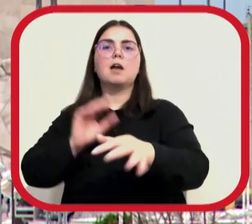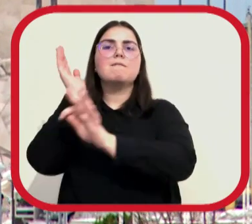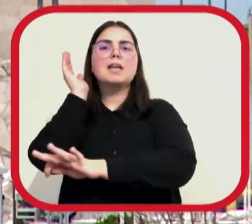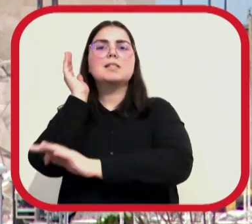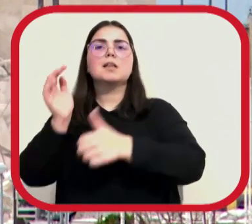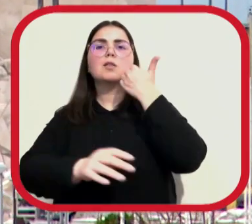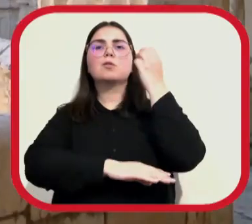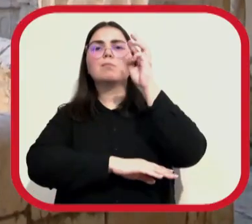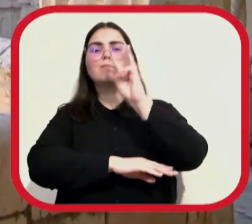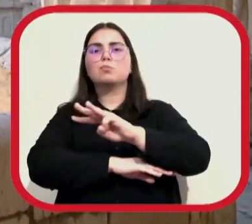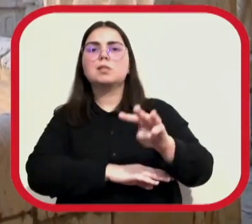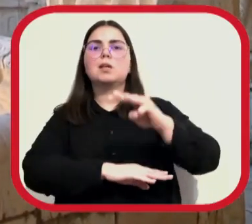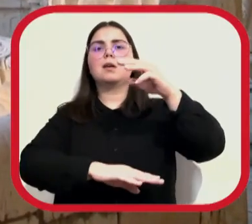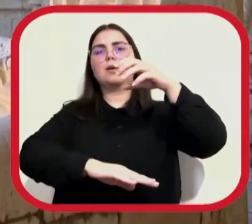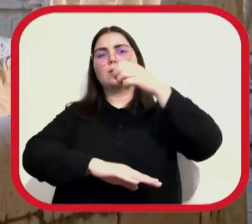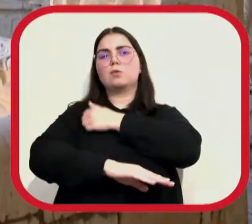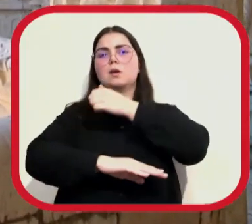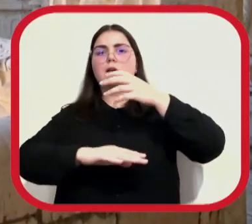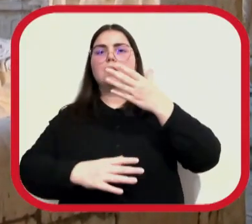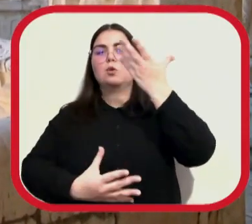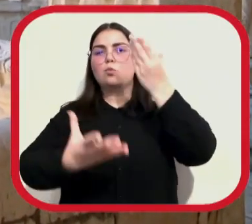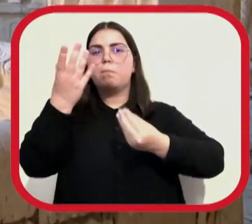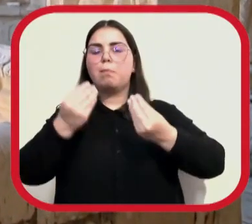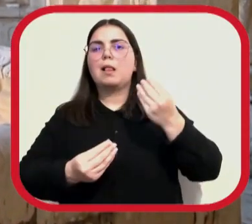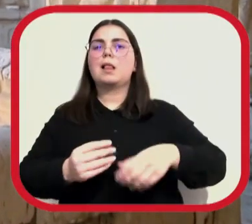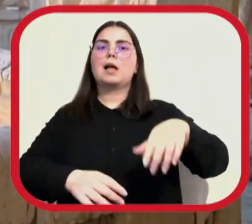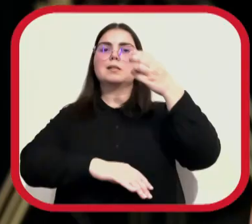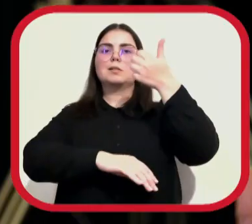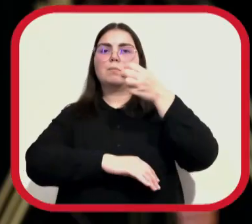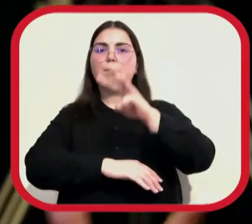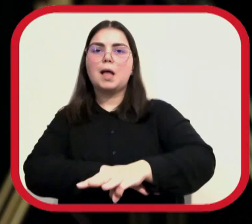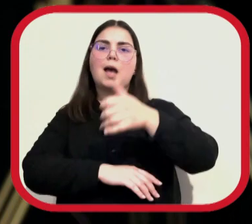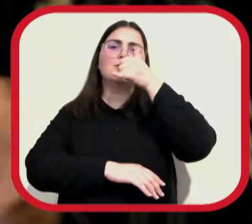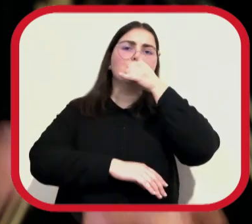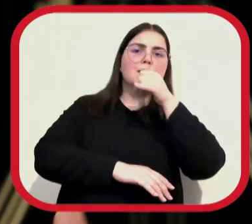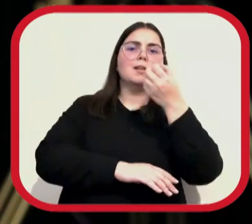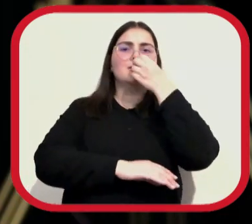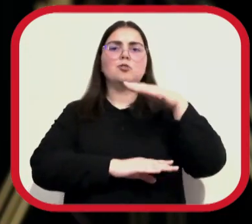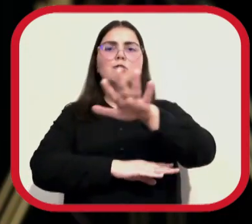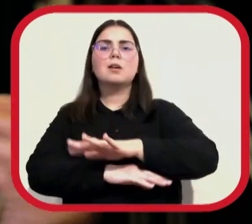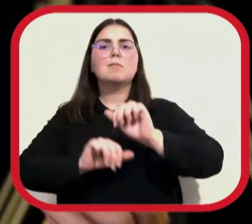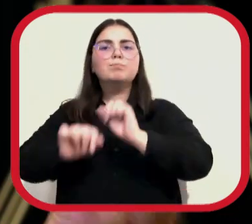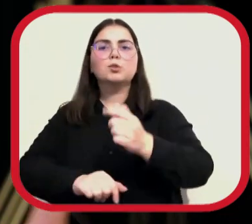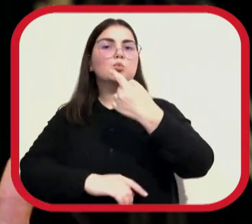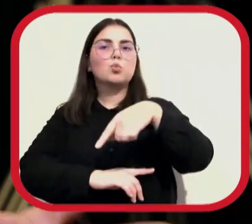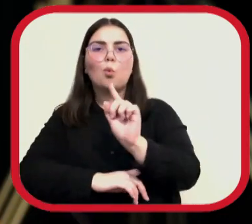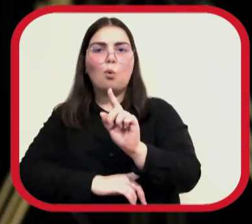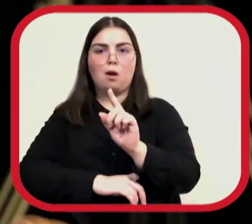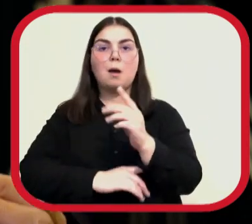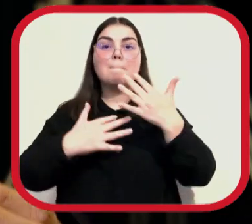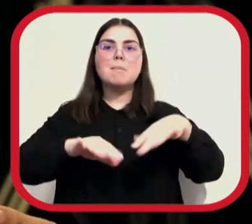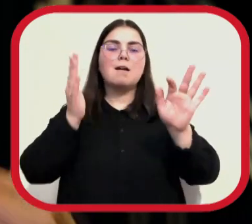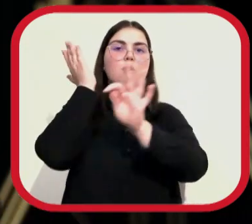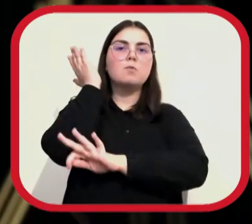freguesia dos museus e do Palácio de Belém, da Torre de Belém e dos jardins e dos pastéis, portanto que